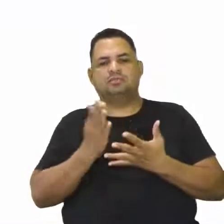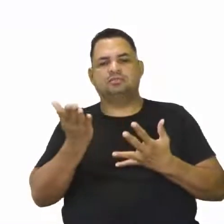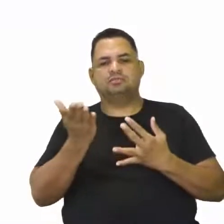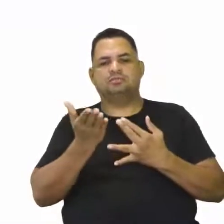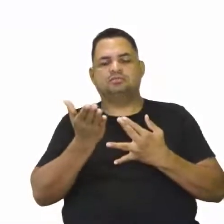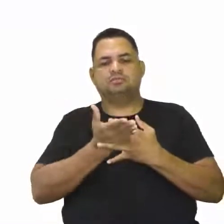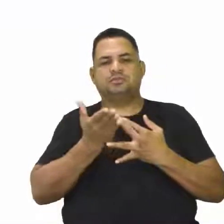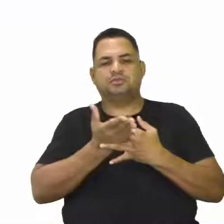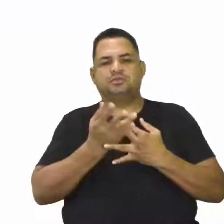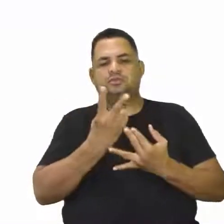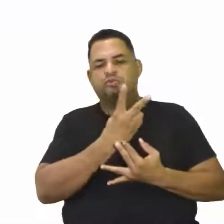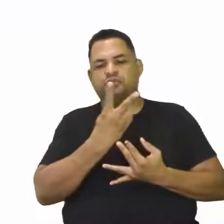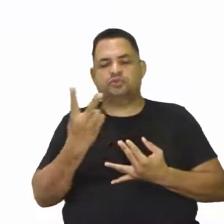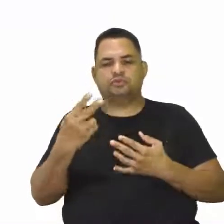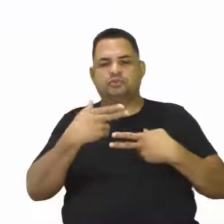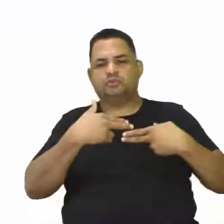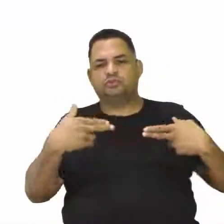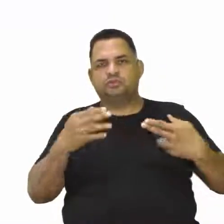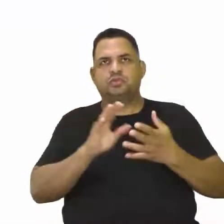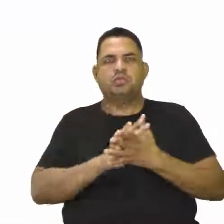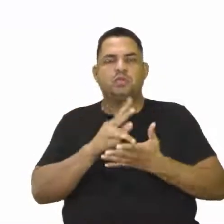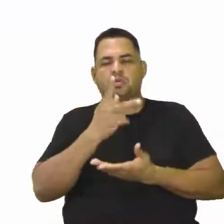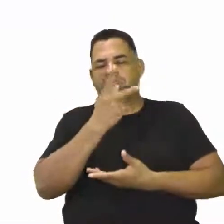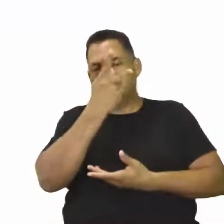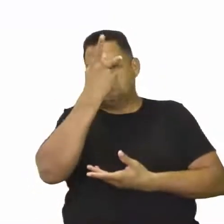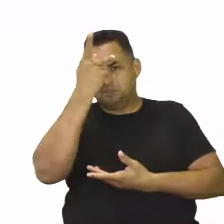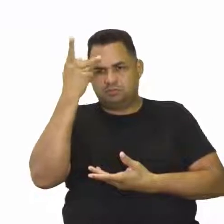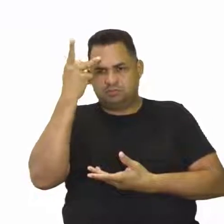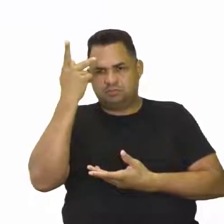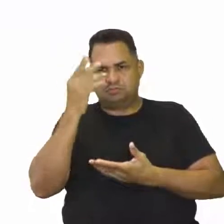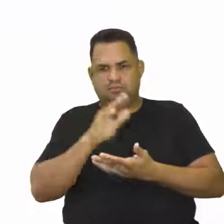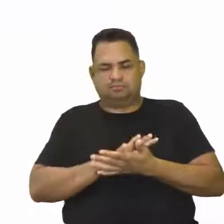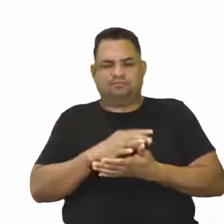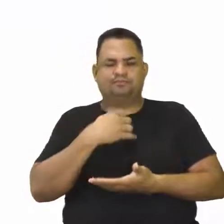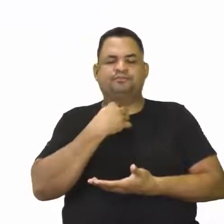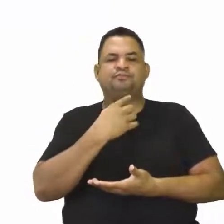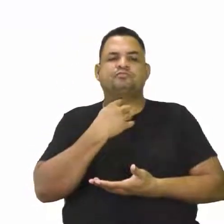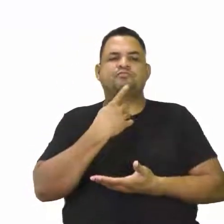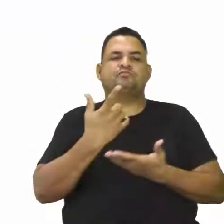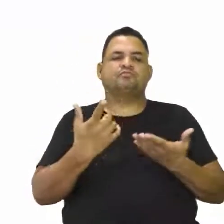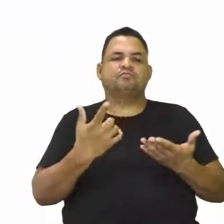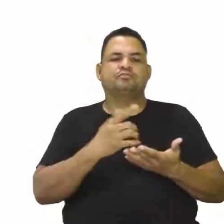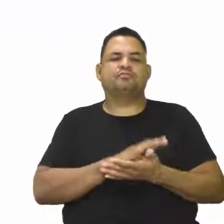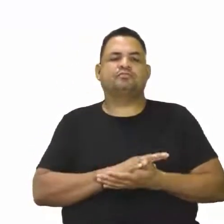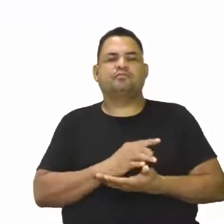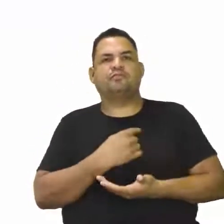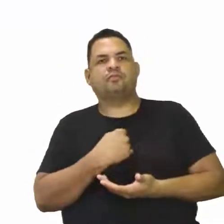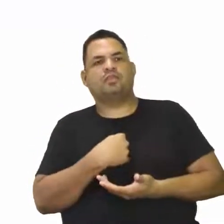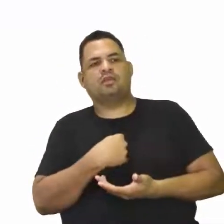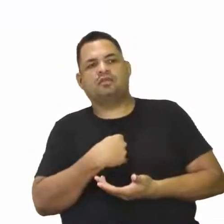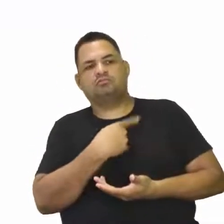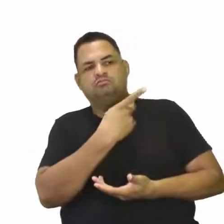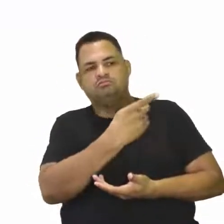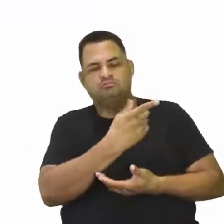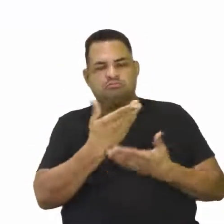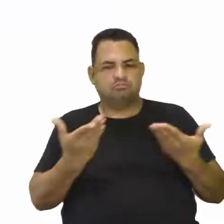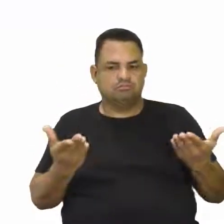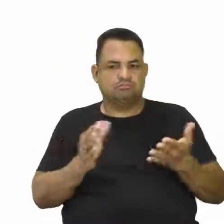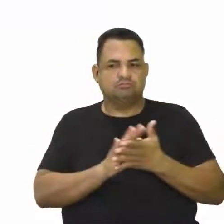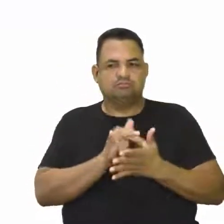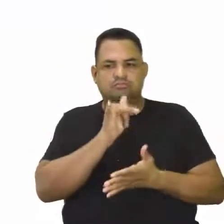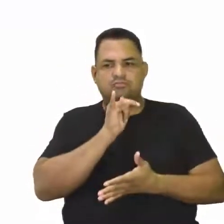meio de duas coisas ou de duas pessoas, entre dúvidas, entre eu e você,